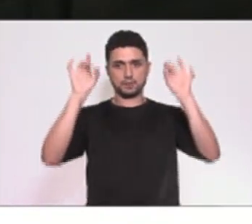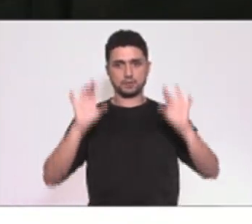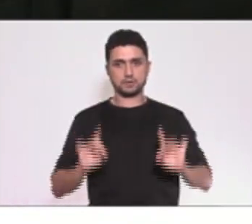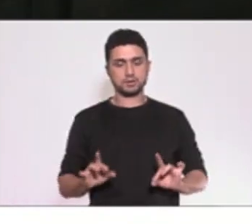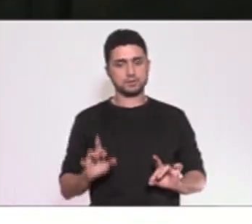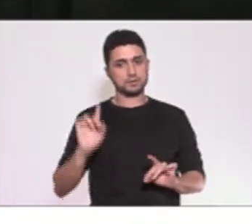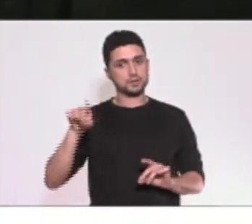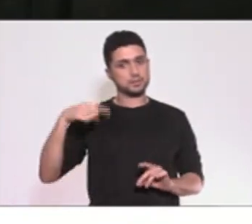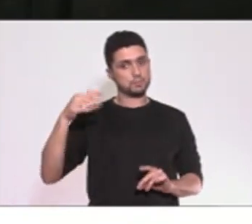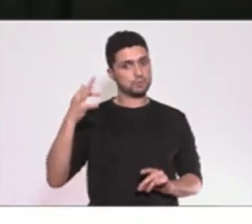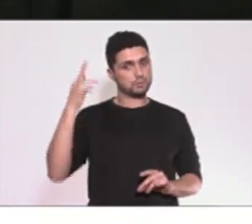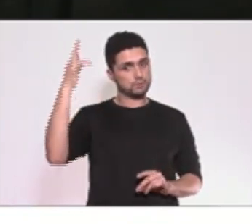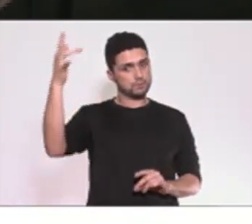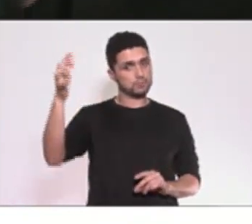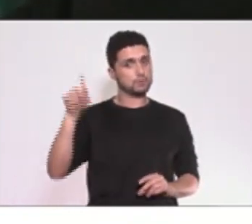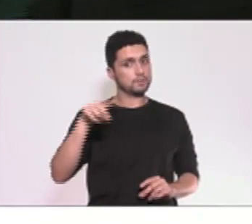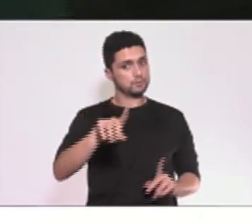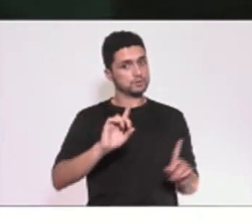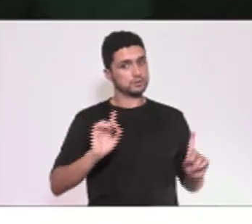eu.